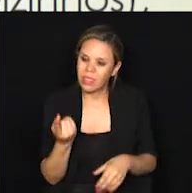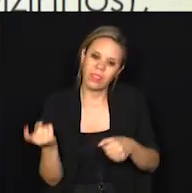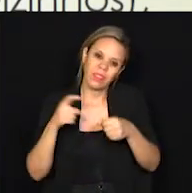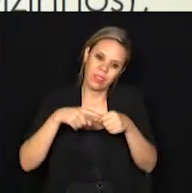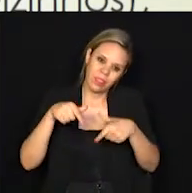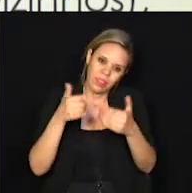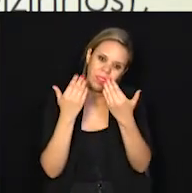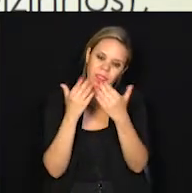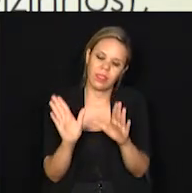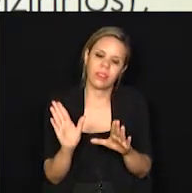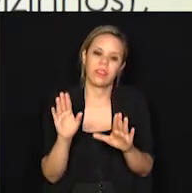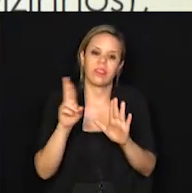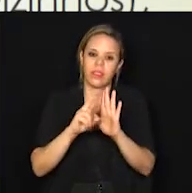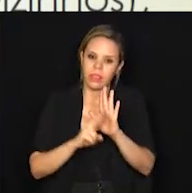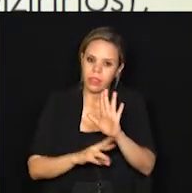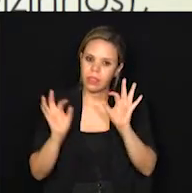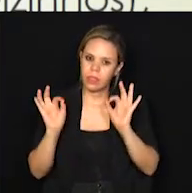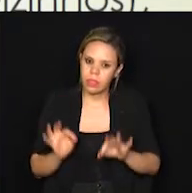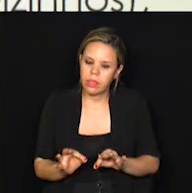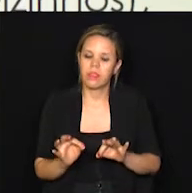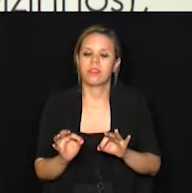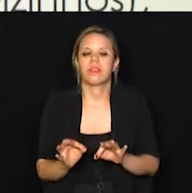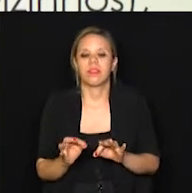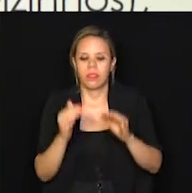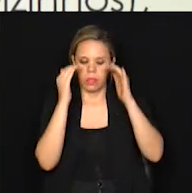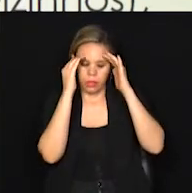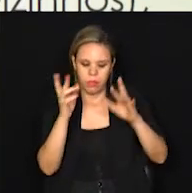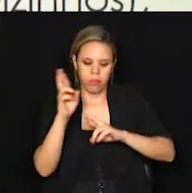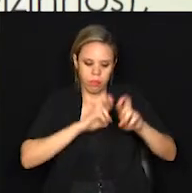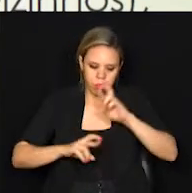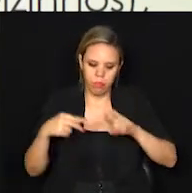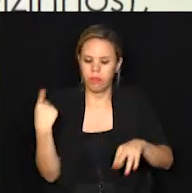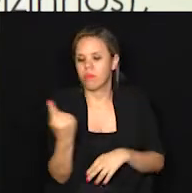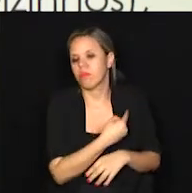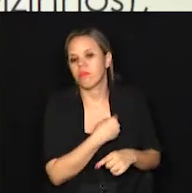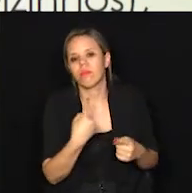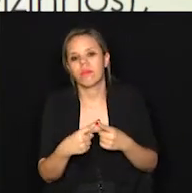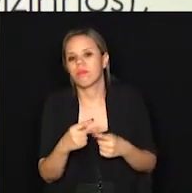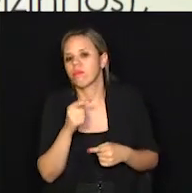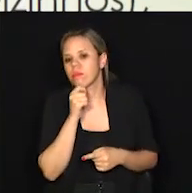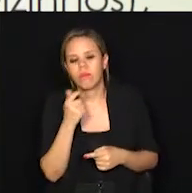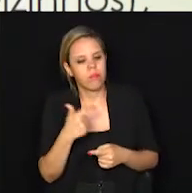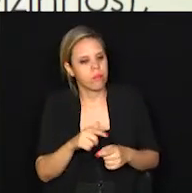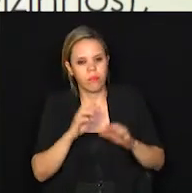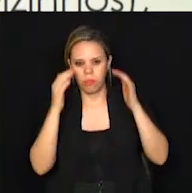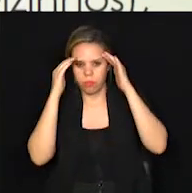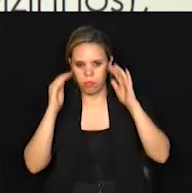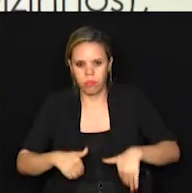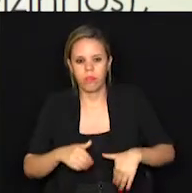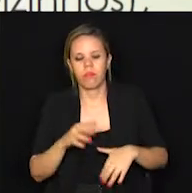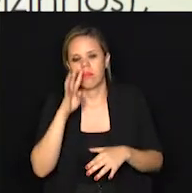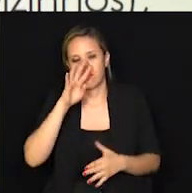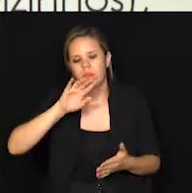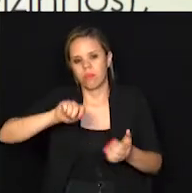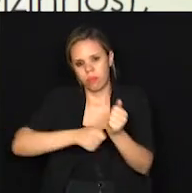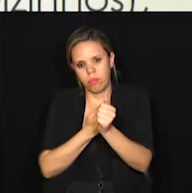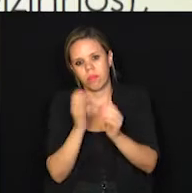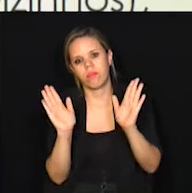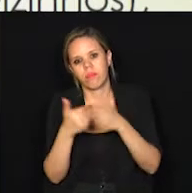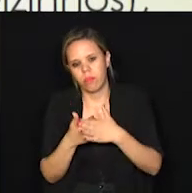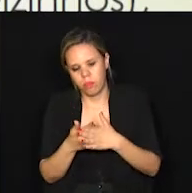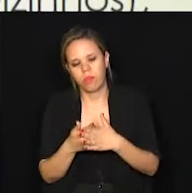gente entende que é um debate muito difícil, uma decisão difícil, mas a gente buscou encontrar uma maneira que